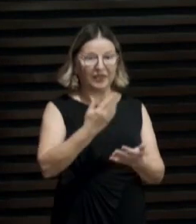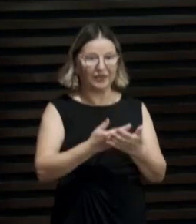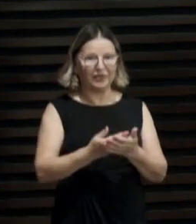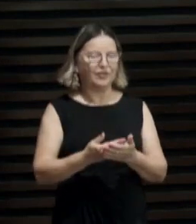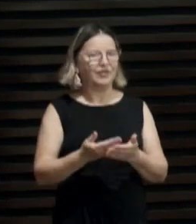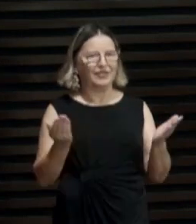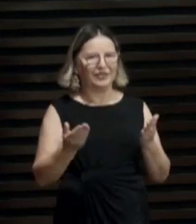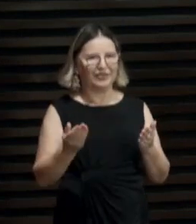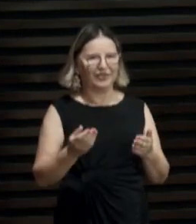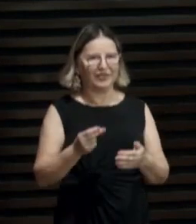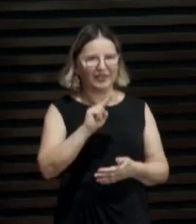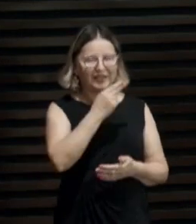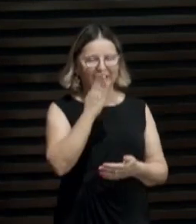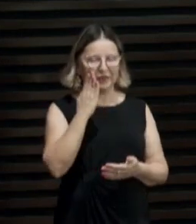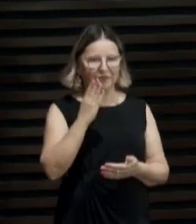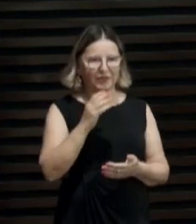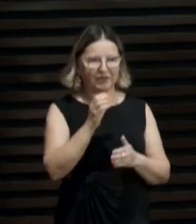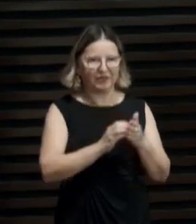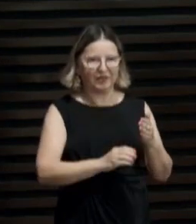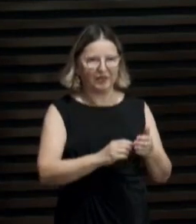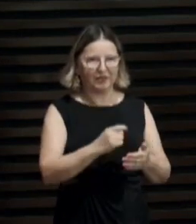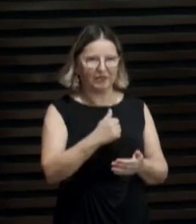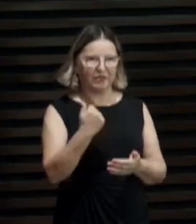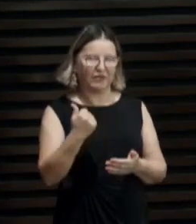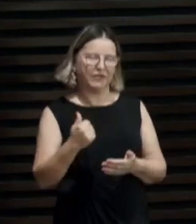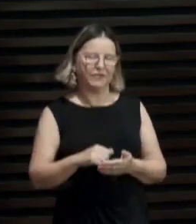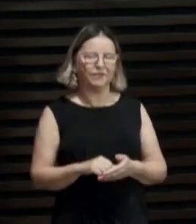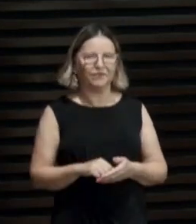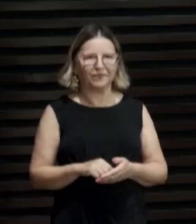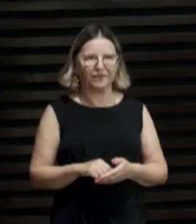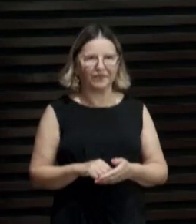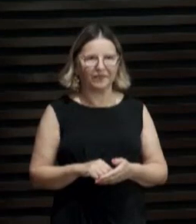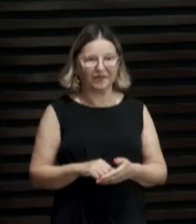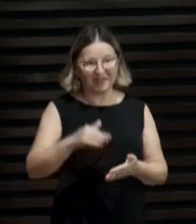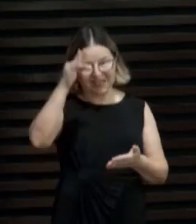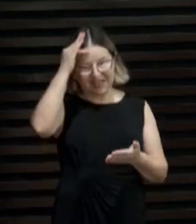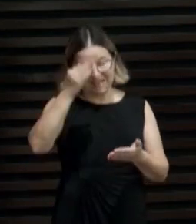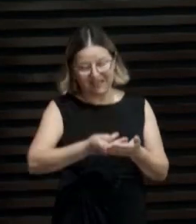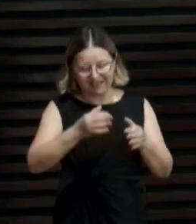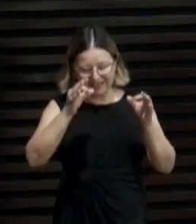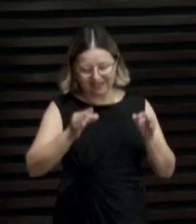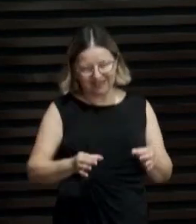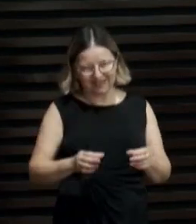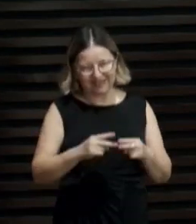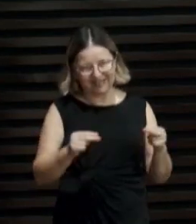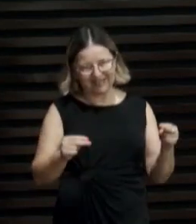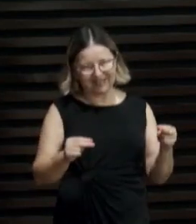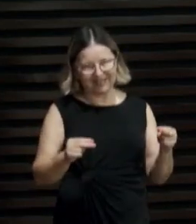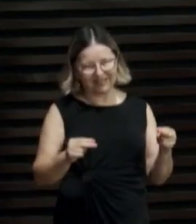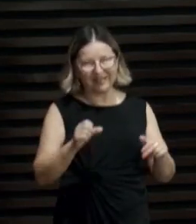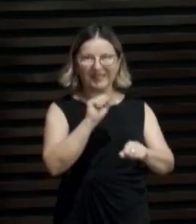Hebreus, capítulo 11, do versículo 1 ao 6. Ora, a fé é a certeza de coisas que